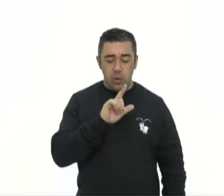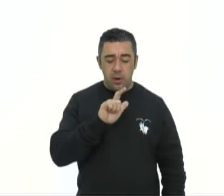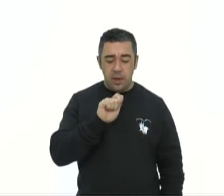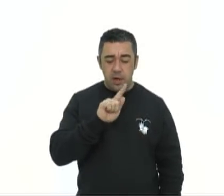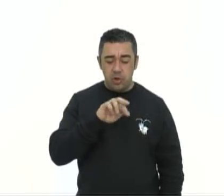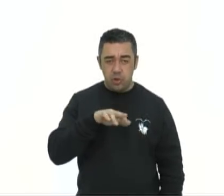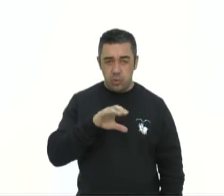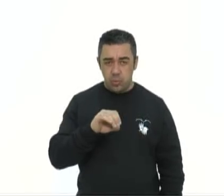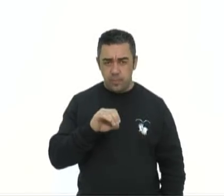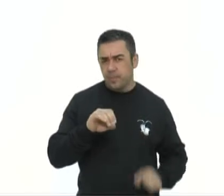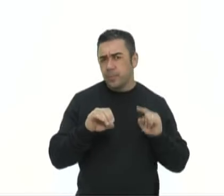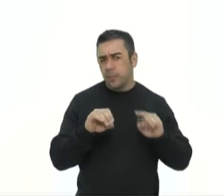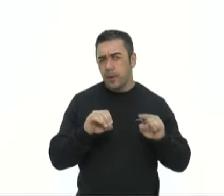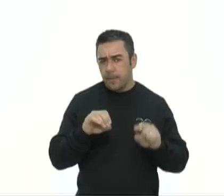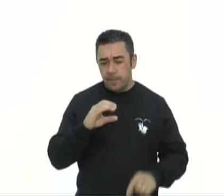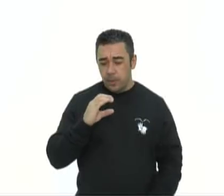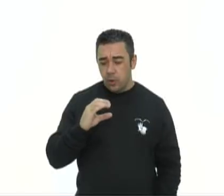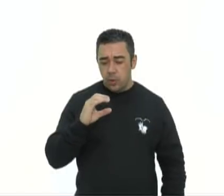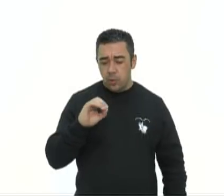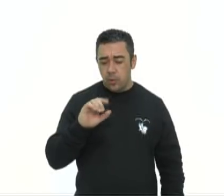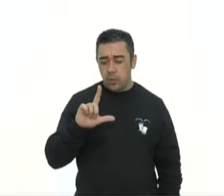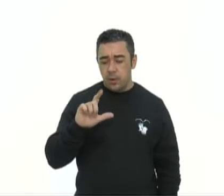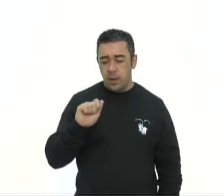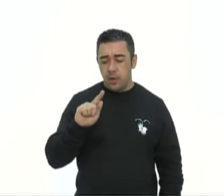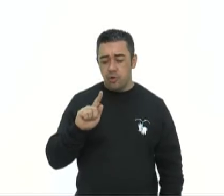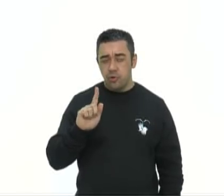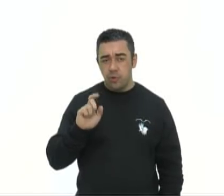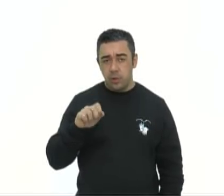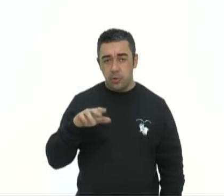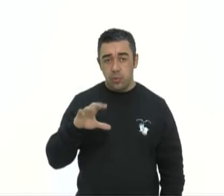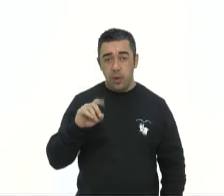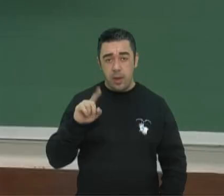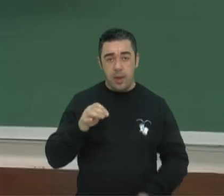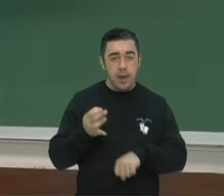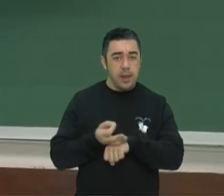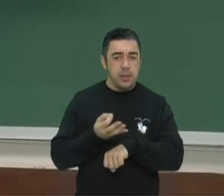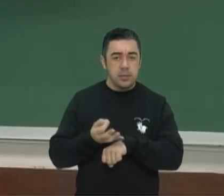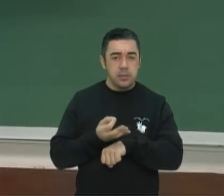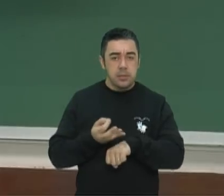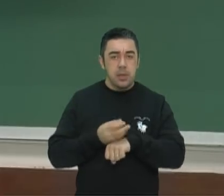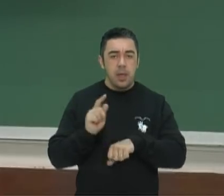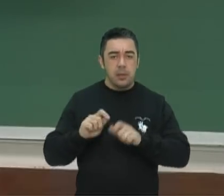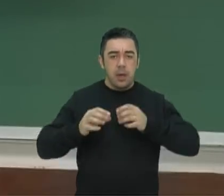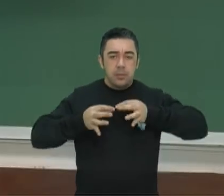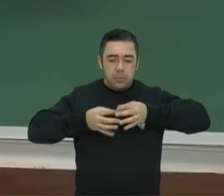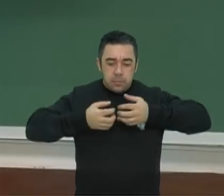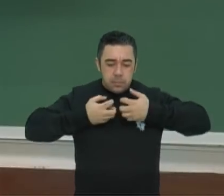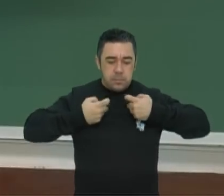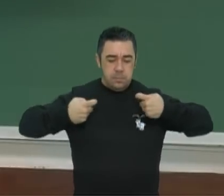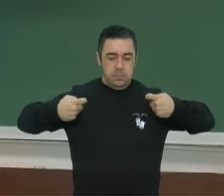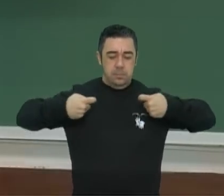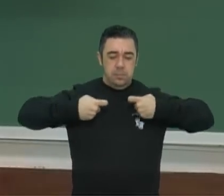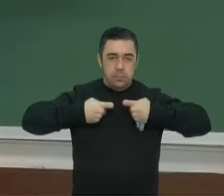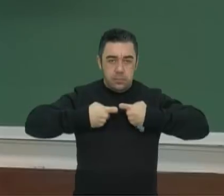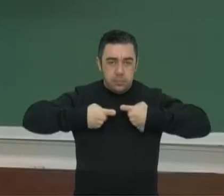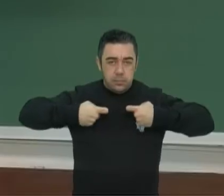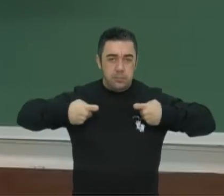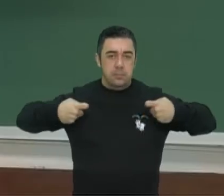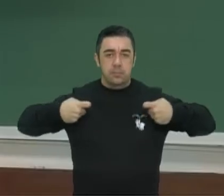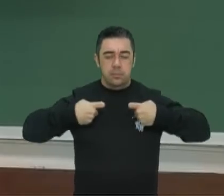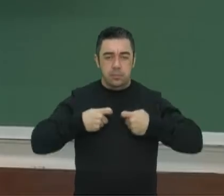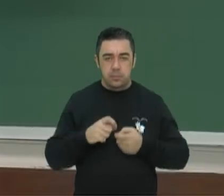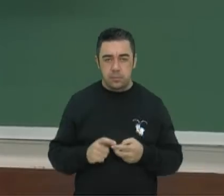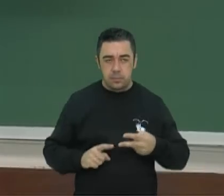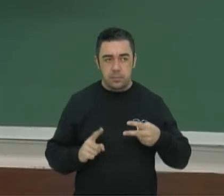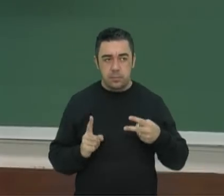As fibras colágenas, elas têm uma propriedade que elas são muito resistentes à tração, então elas são bastante resistentes mesmo, certo?